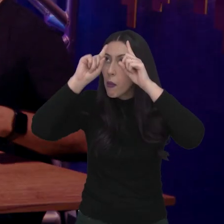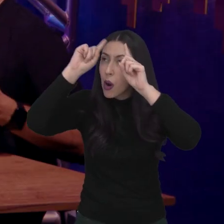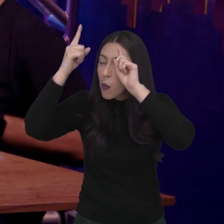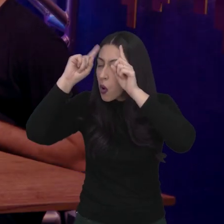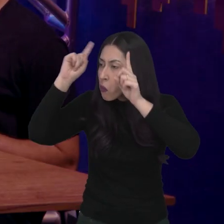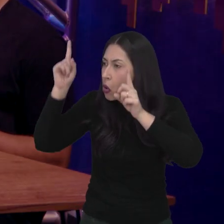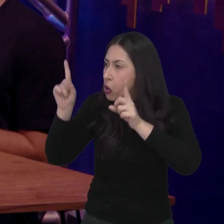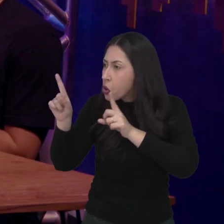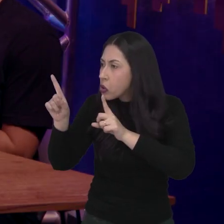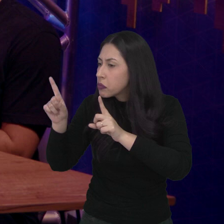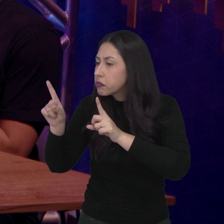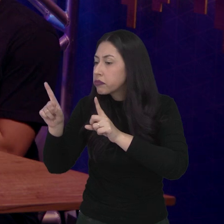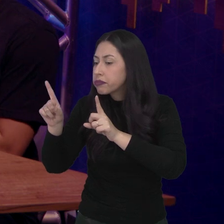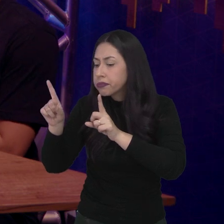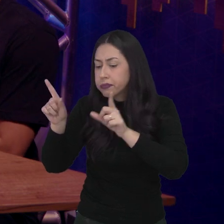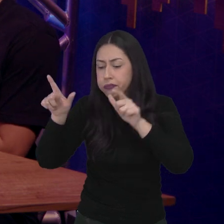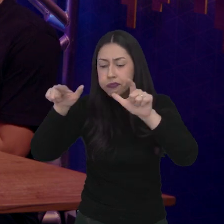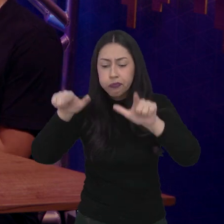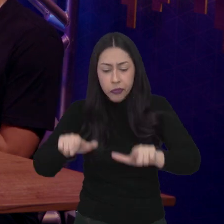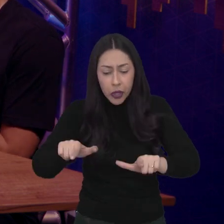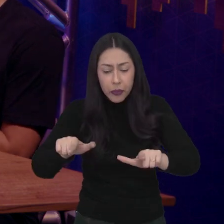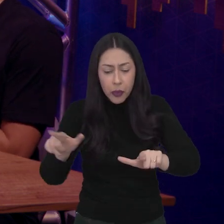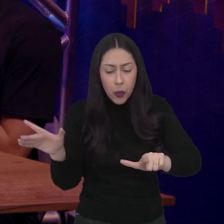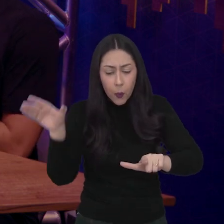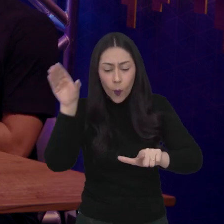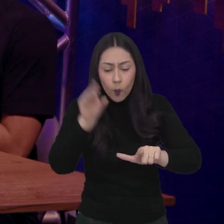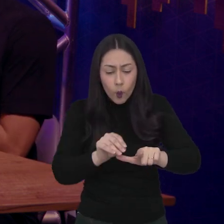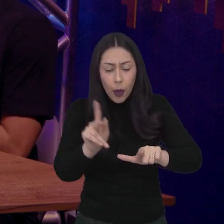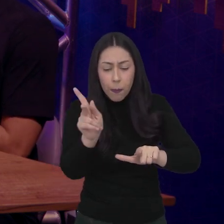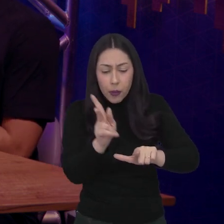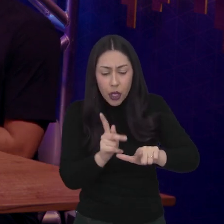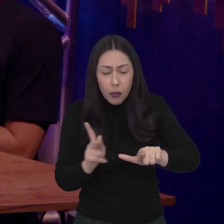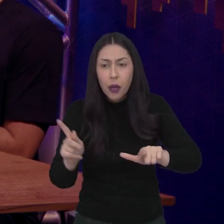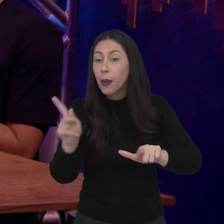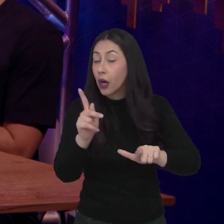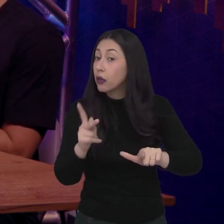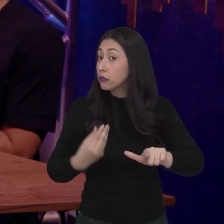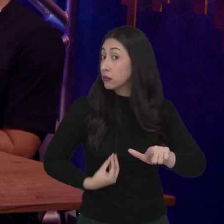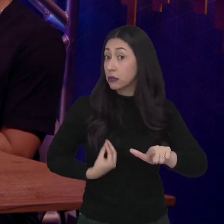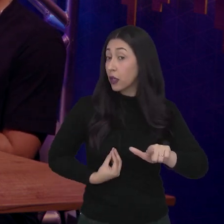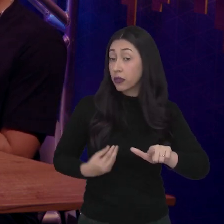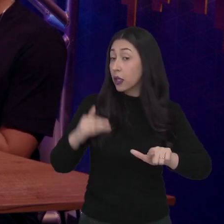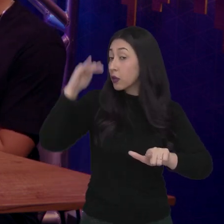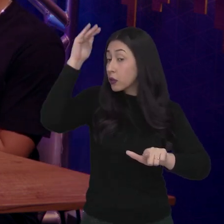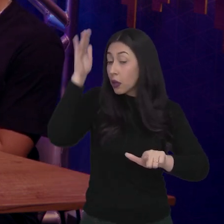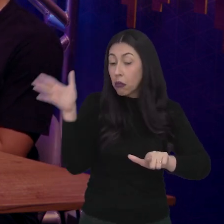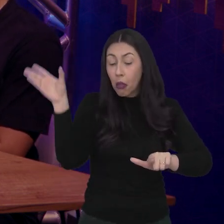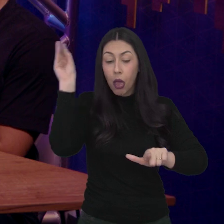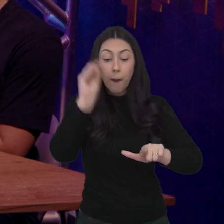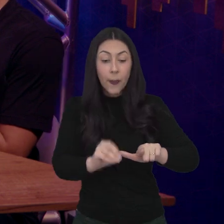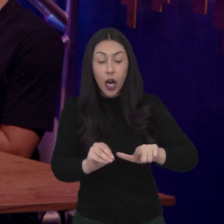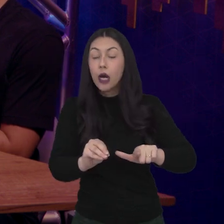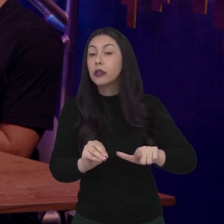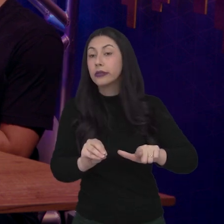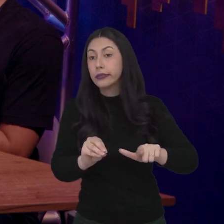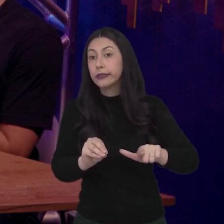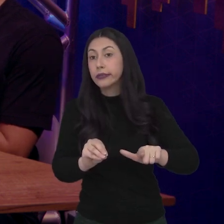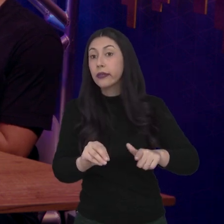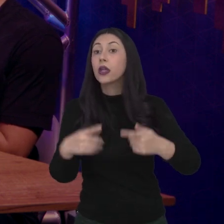várias ideias, mas para formular essa solução, isso falando mesmo na vida adulta, mercado de trabalho,